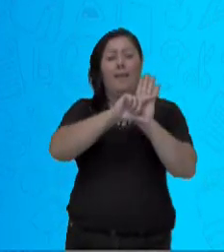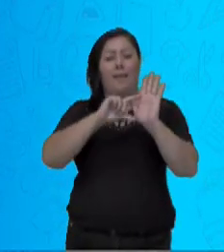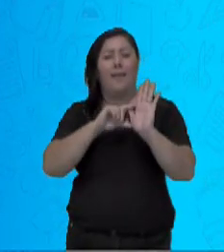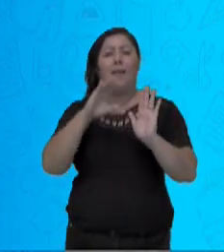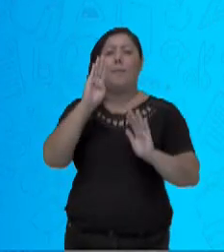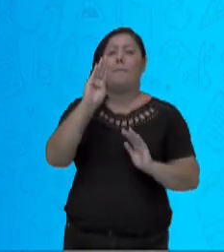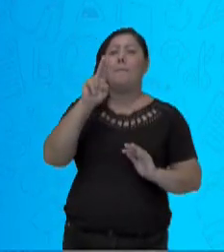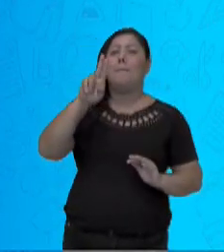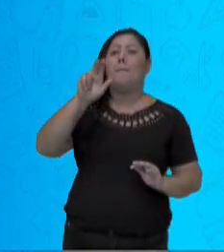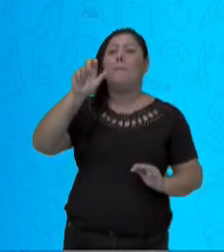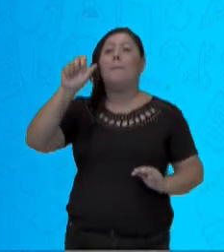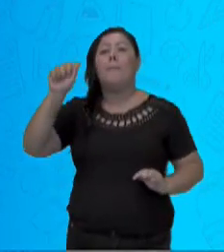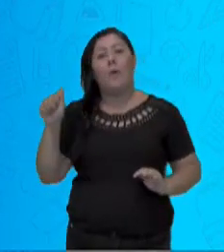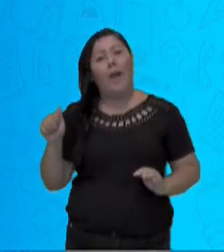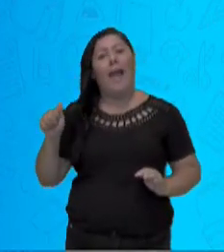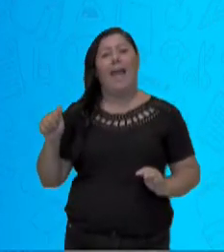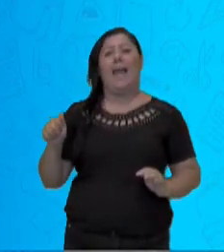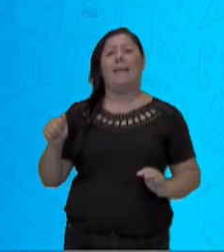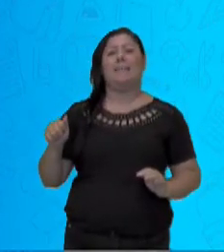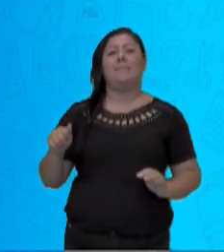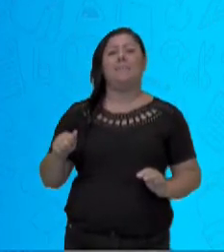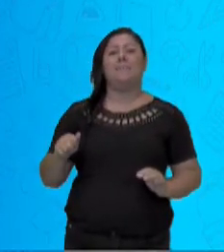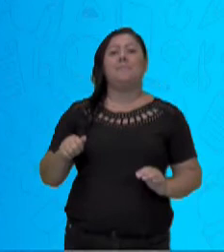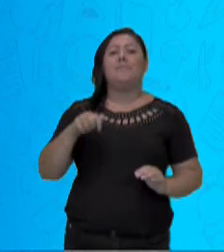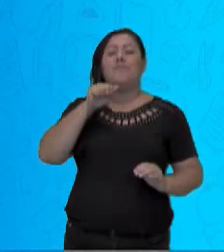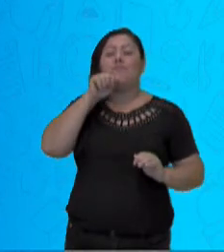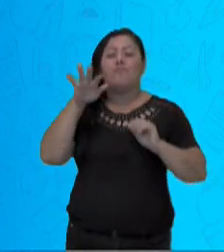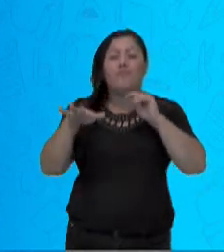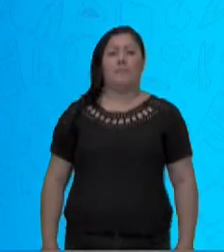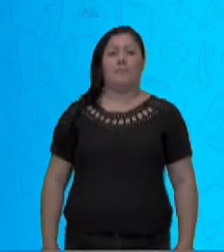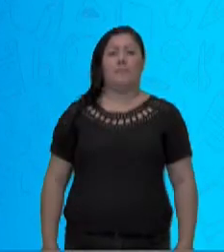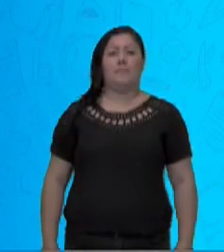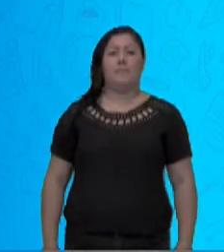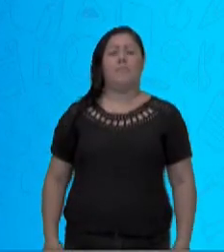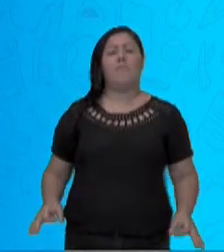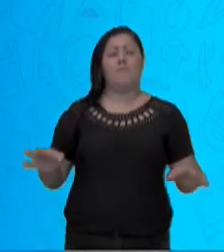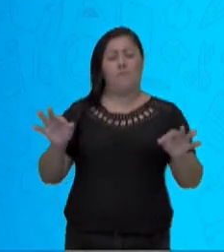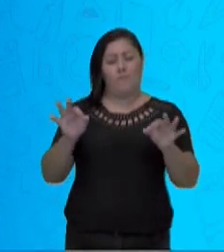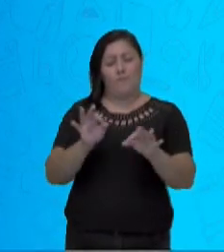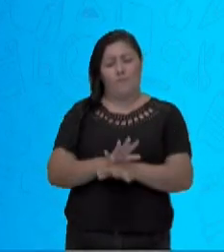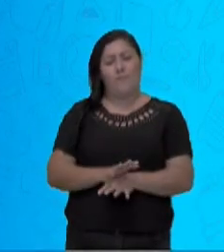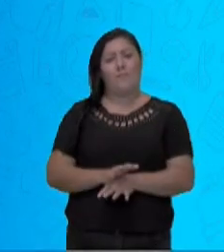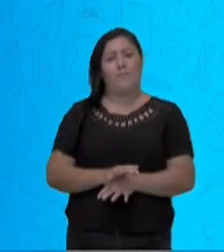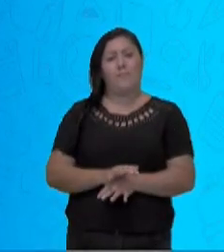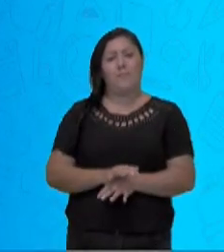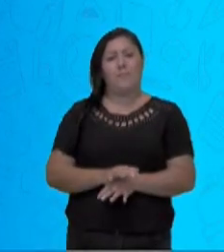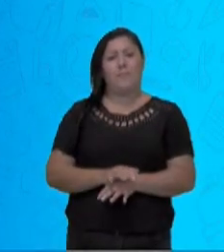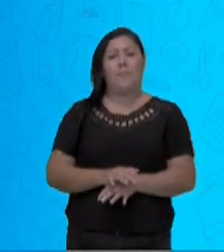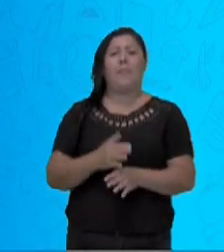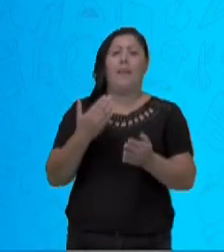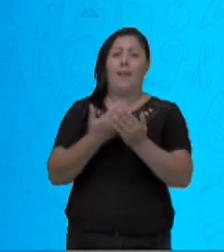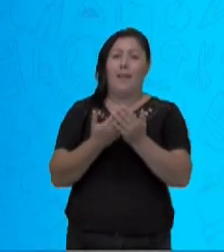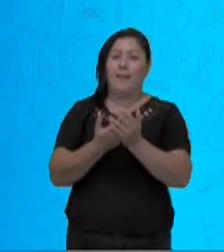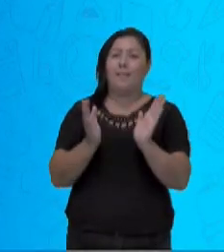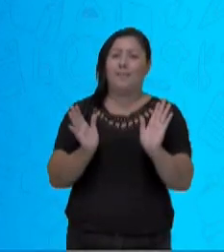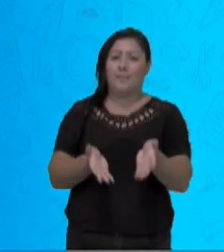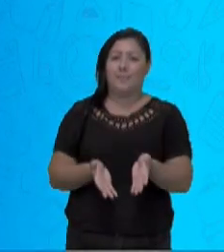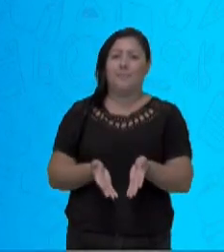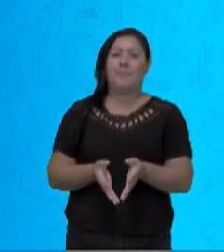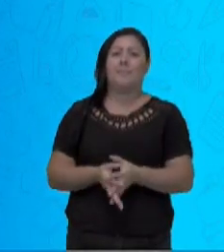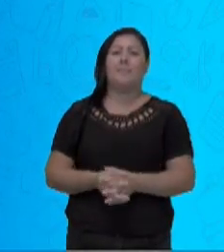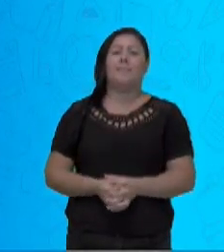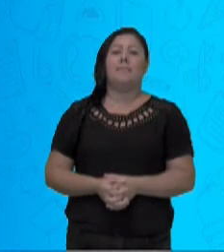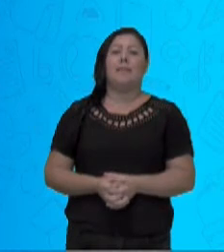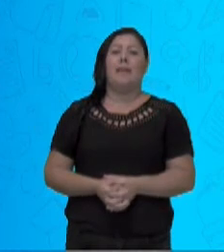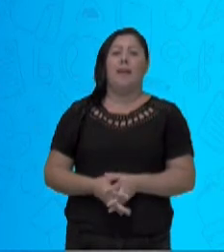esse também é um exemplo de onomatopeia. Terminei agora a nossa aula de hoje.